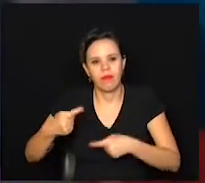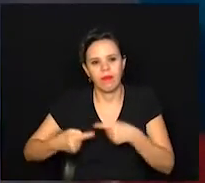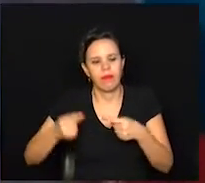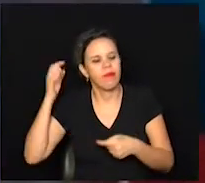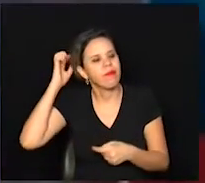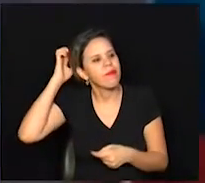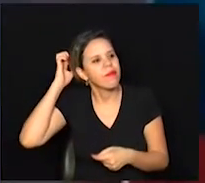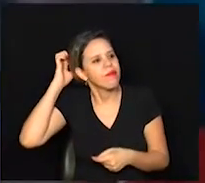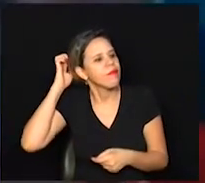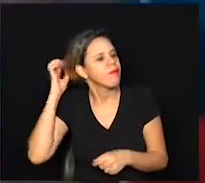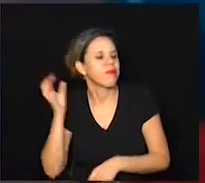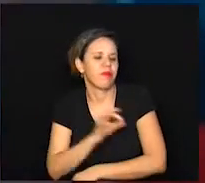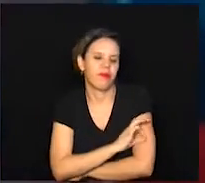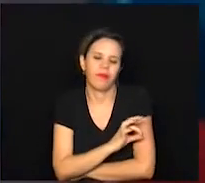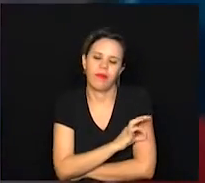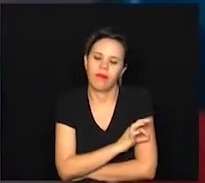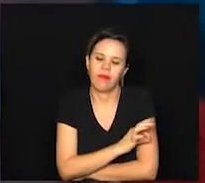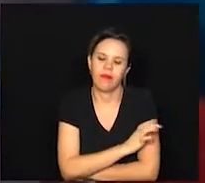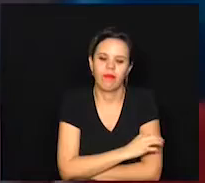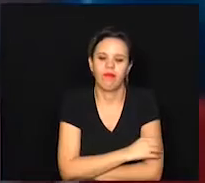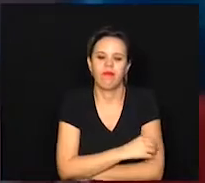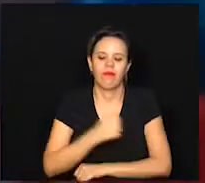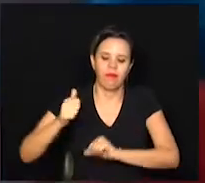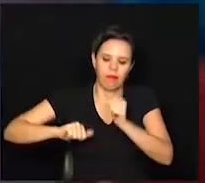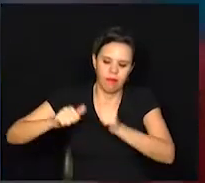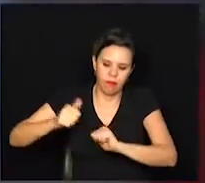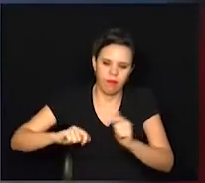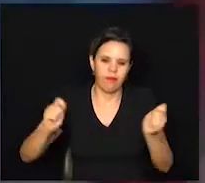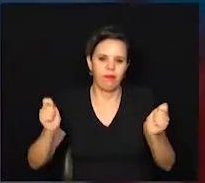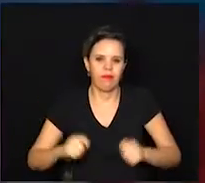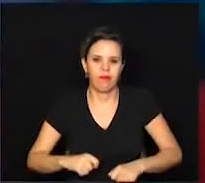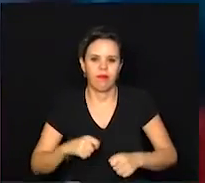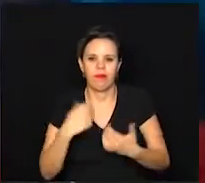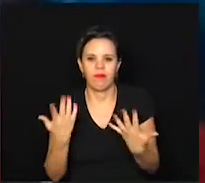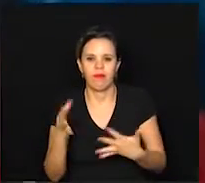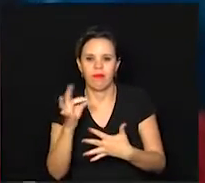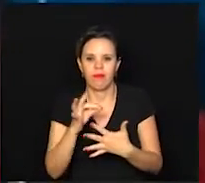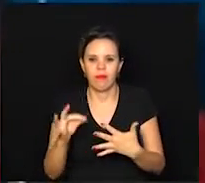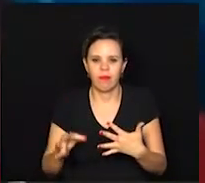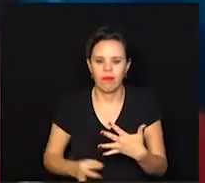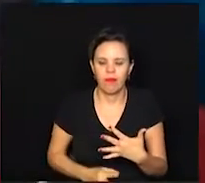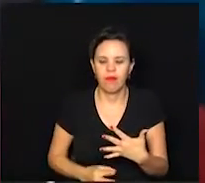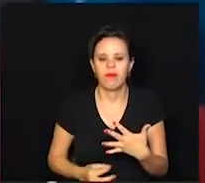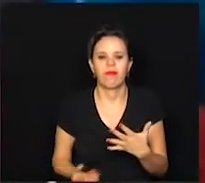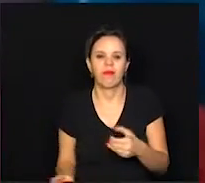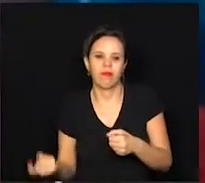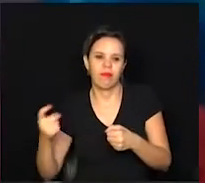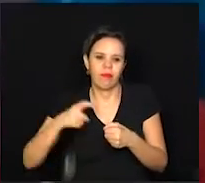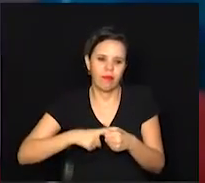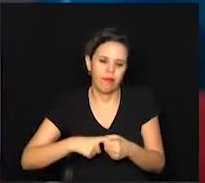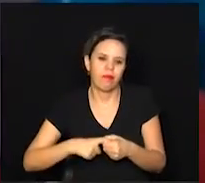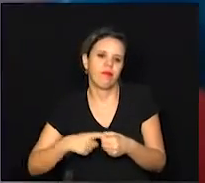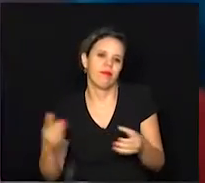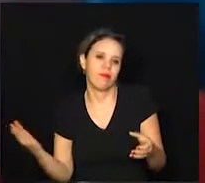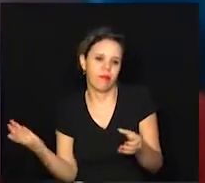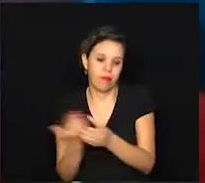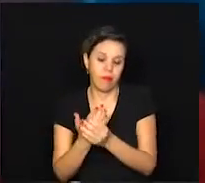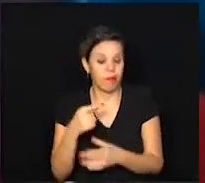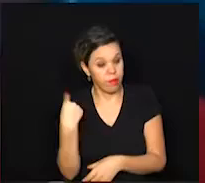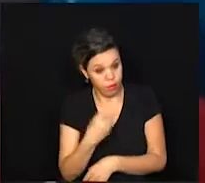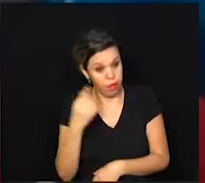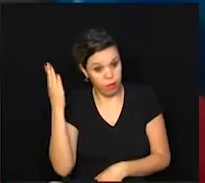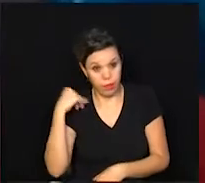o Executivo e avaliar quais as possibilidades de se retomar o processo,